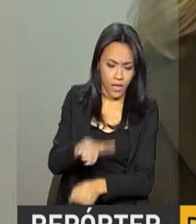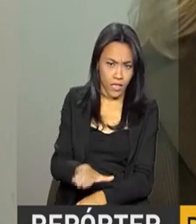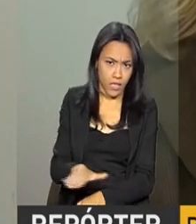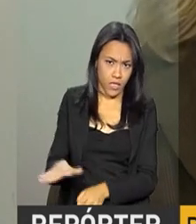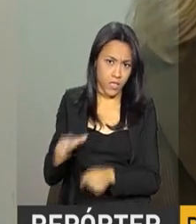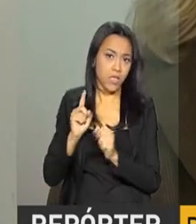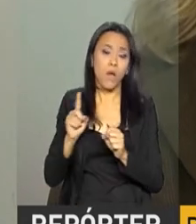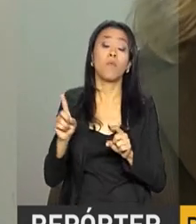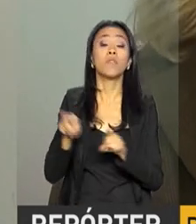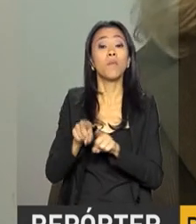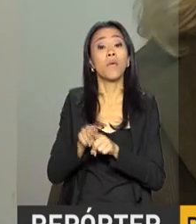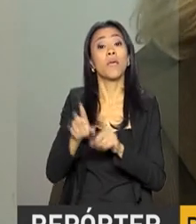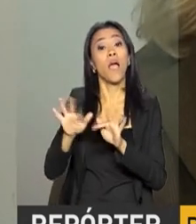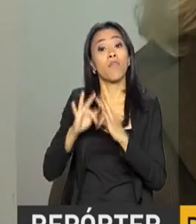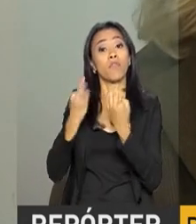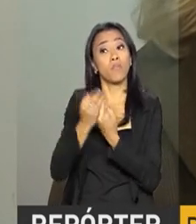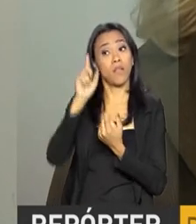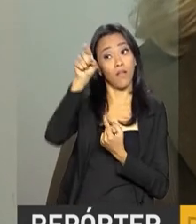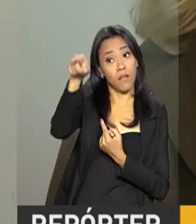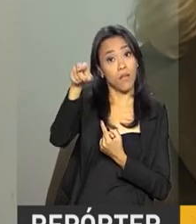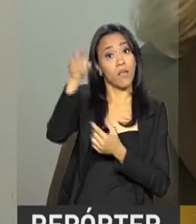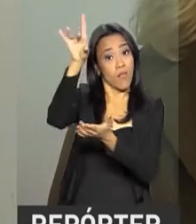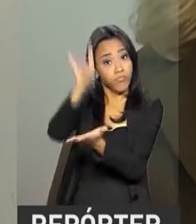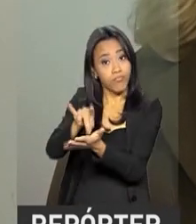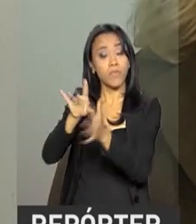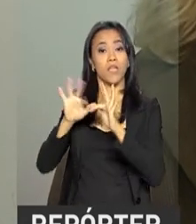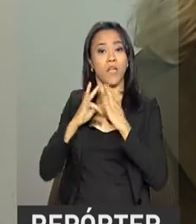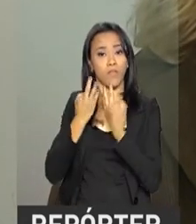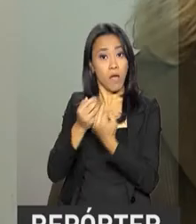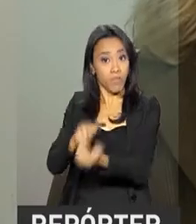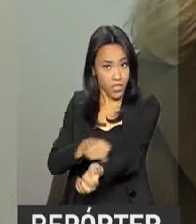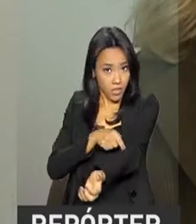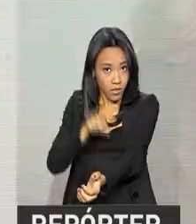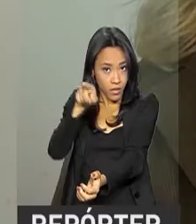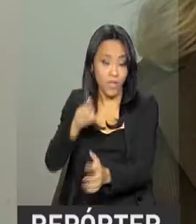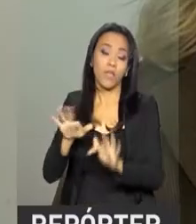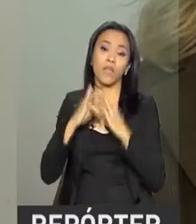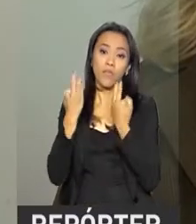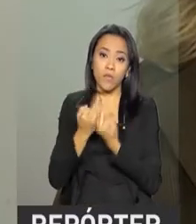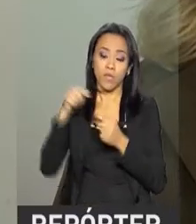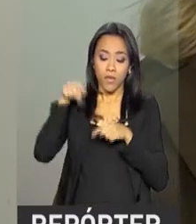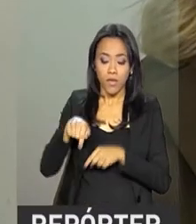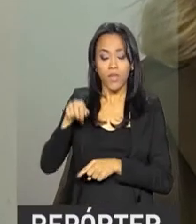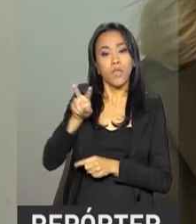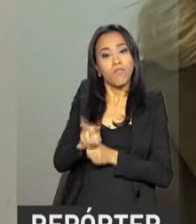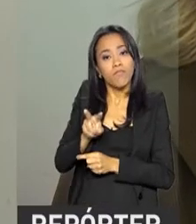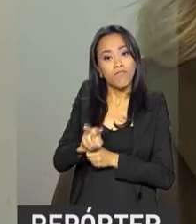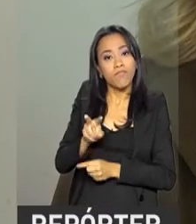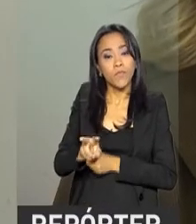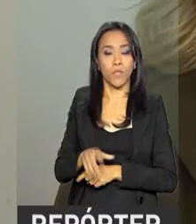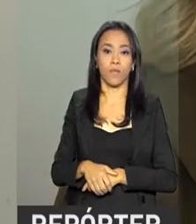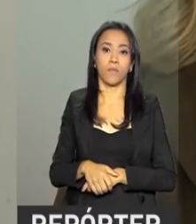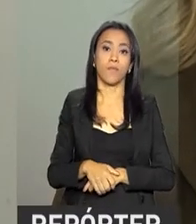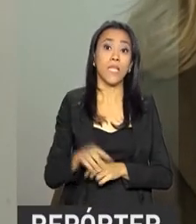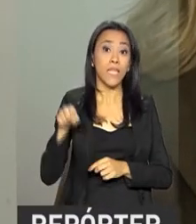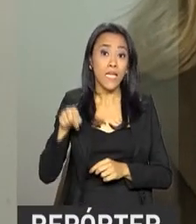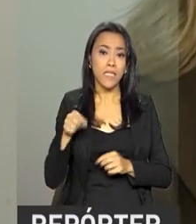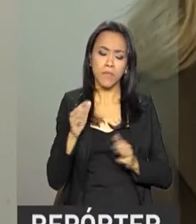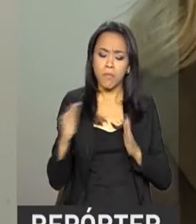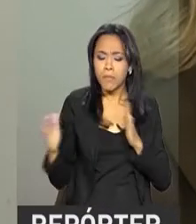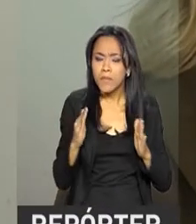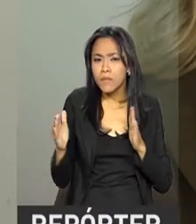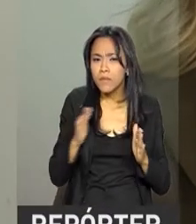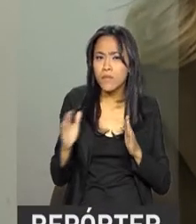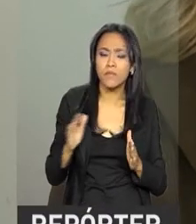a família de origem e a família acolhedora, assim como o assistente social também. Essa família é esclarecida durante esse processo que eu falei